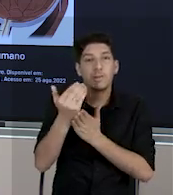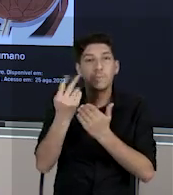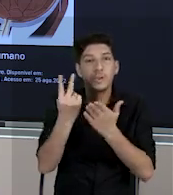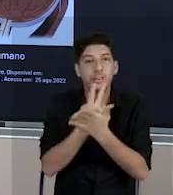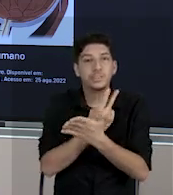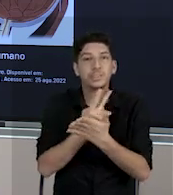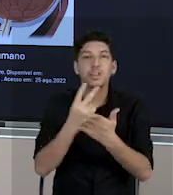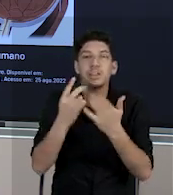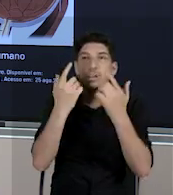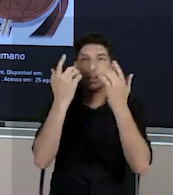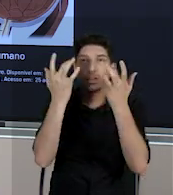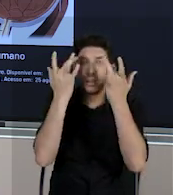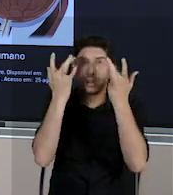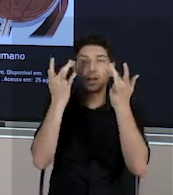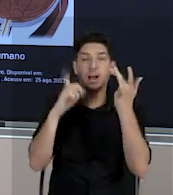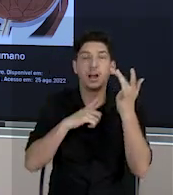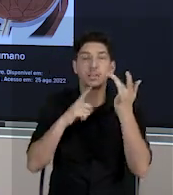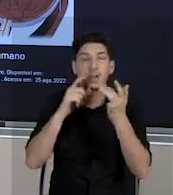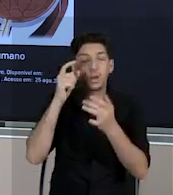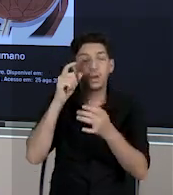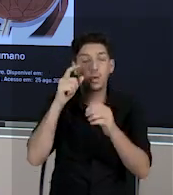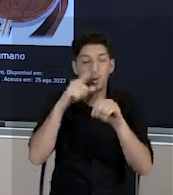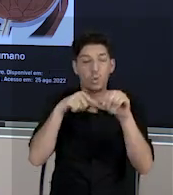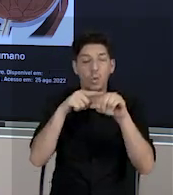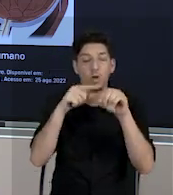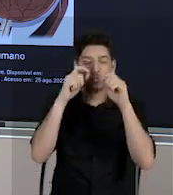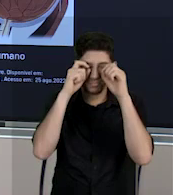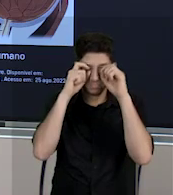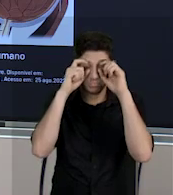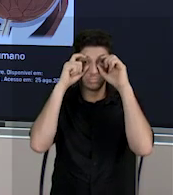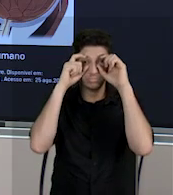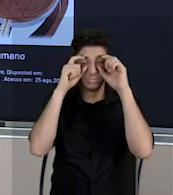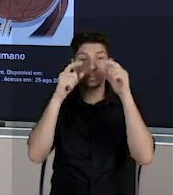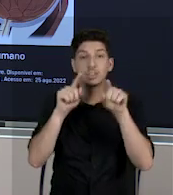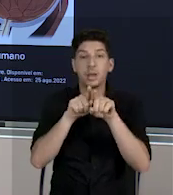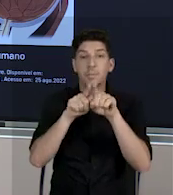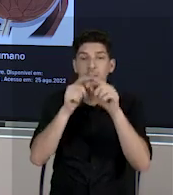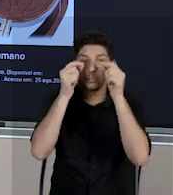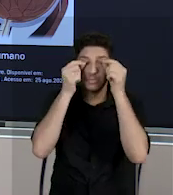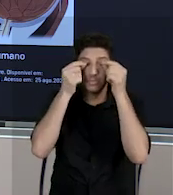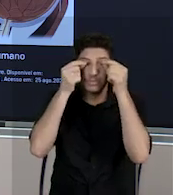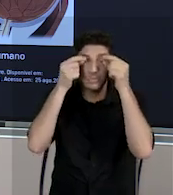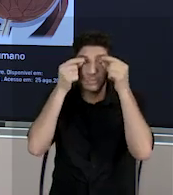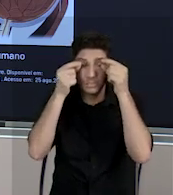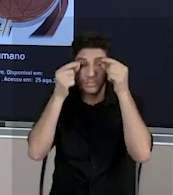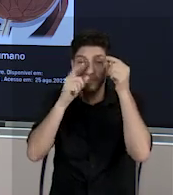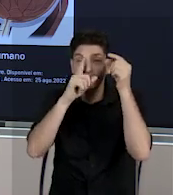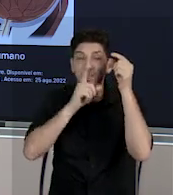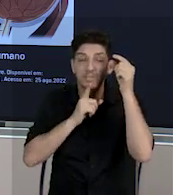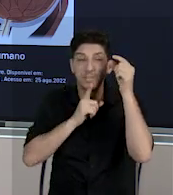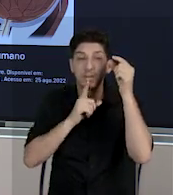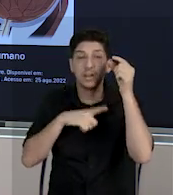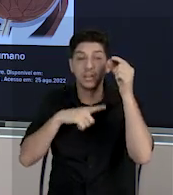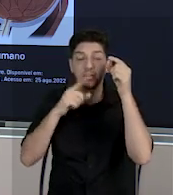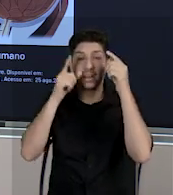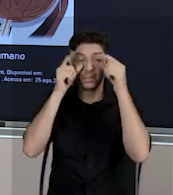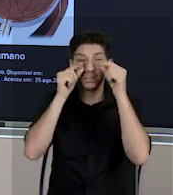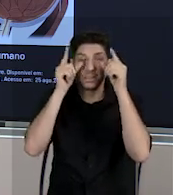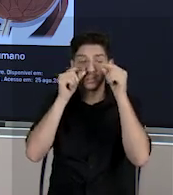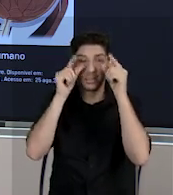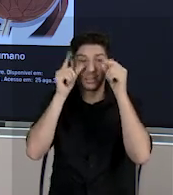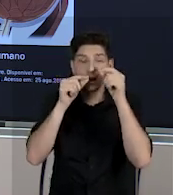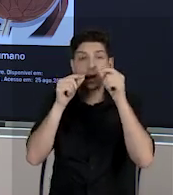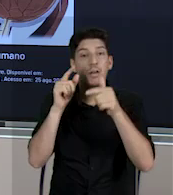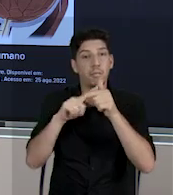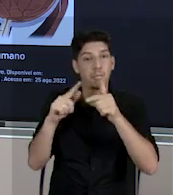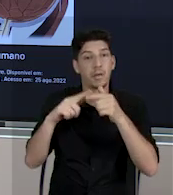aquele processo, e a gente fica com o olho inchado, né, as pálpebras, na verdade, inchadas, lacrimejando muito. É um problema que tem que ser